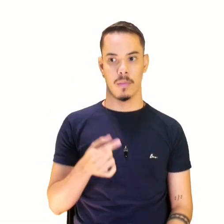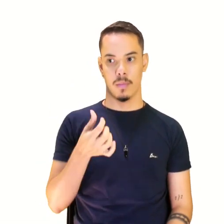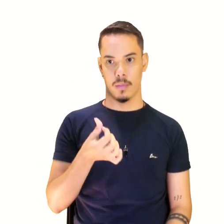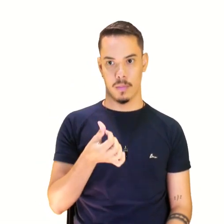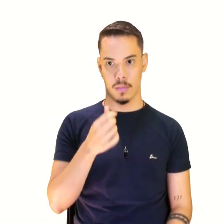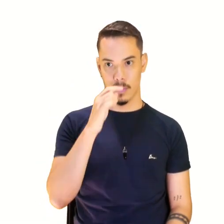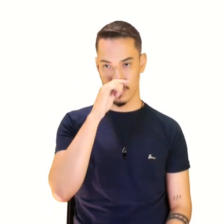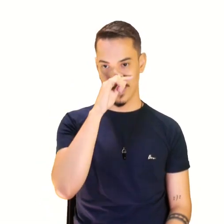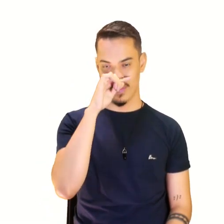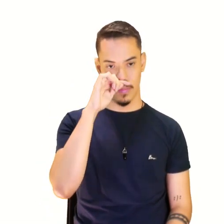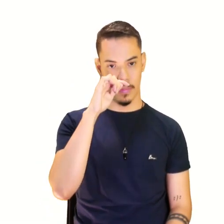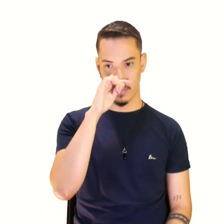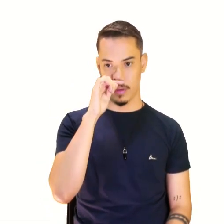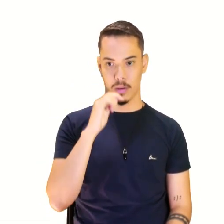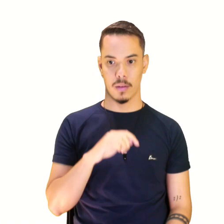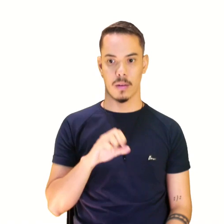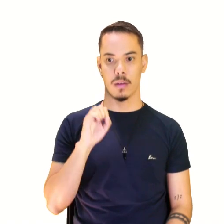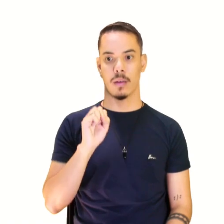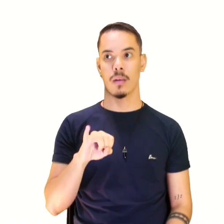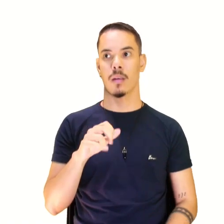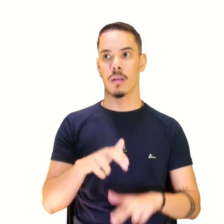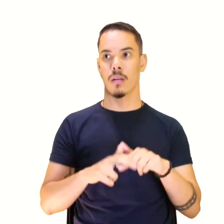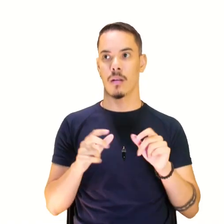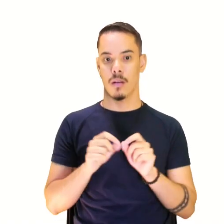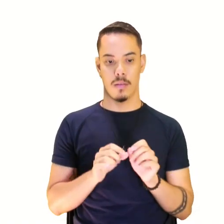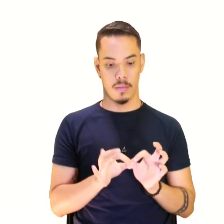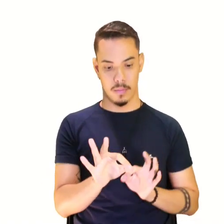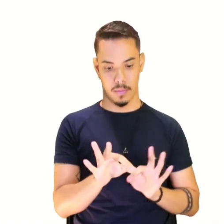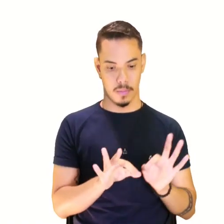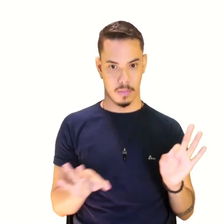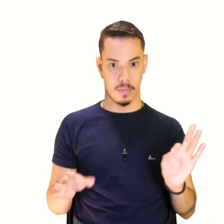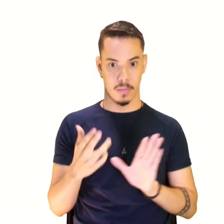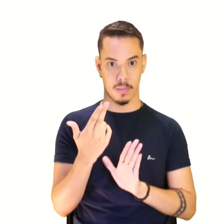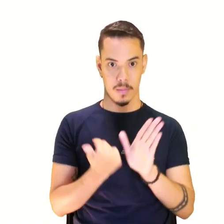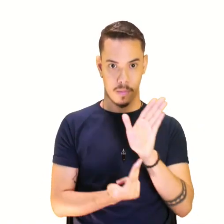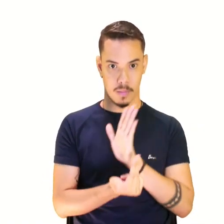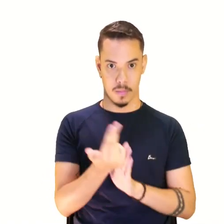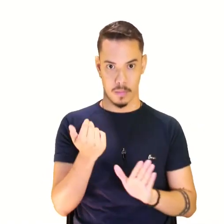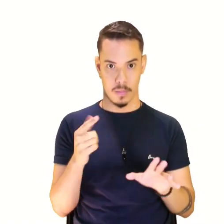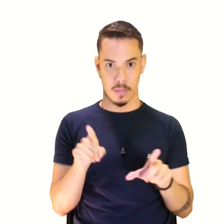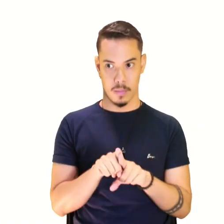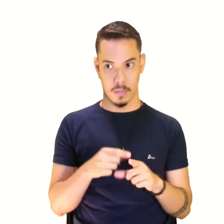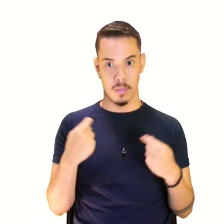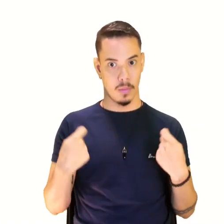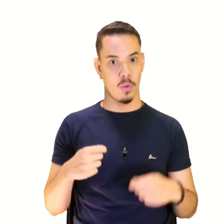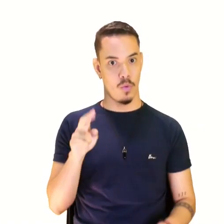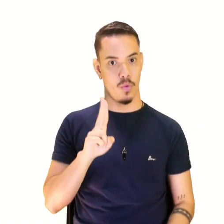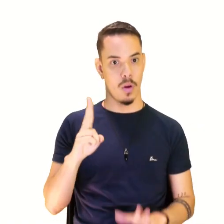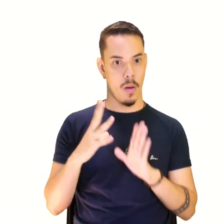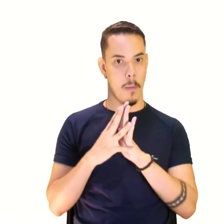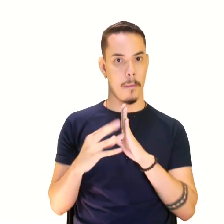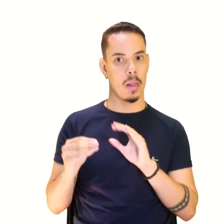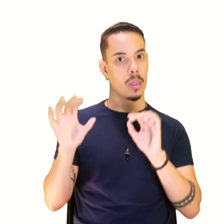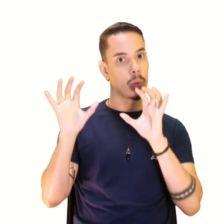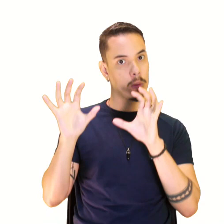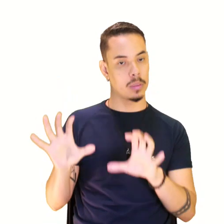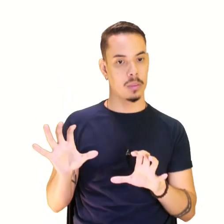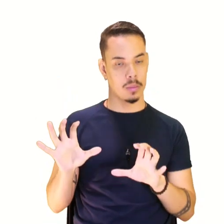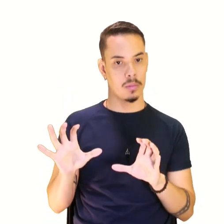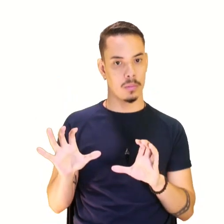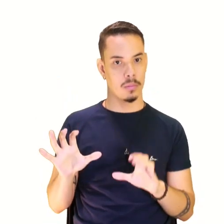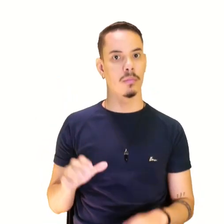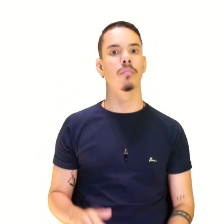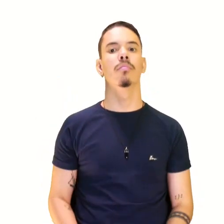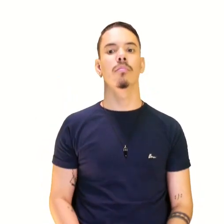6,6. Então, quando eu vou fazer escala, quando eu vou desenhar uma maquete, desenhar uma planta, tem que usar esses padrões aí da